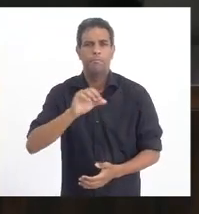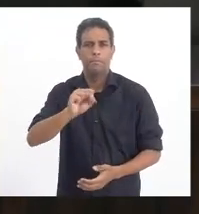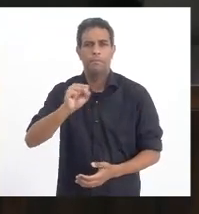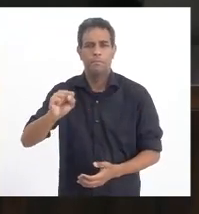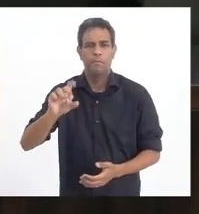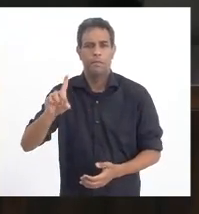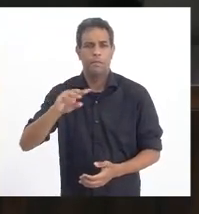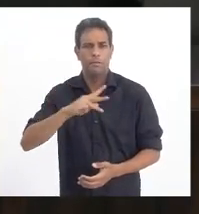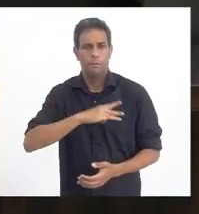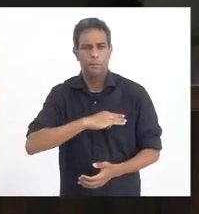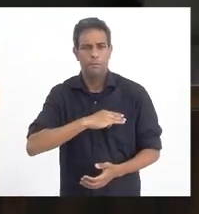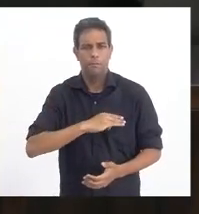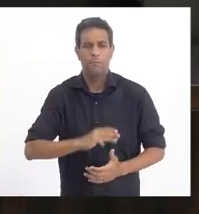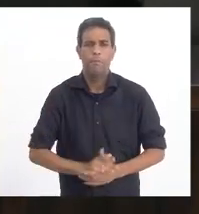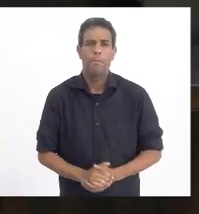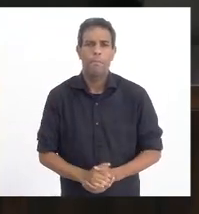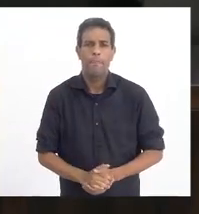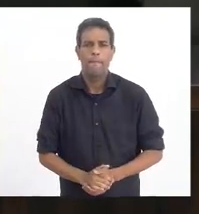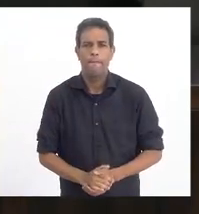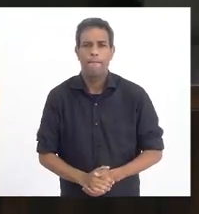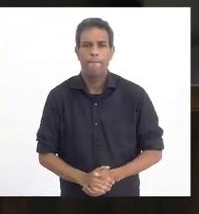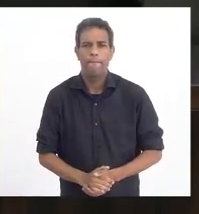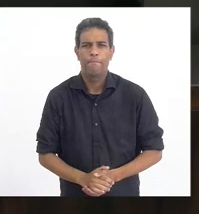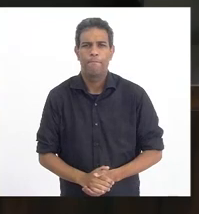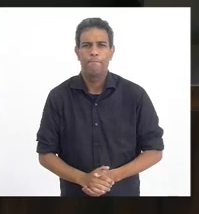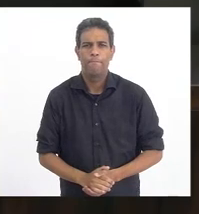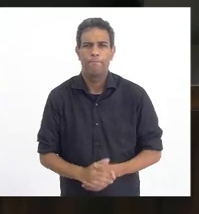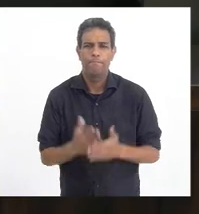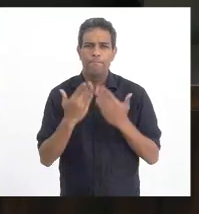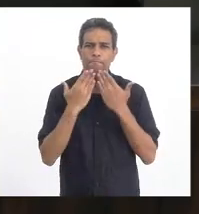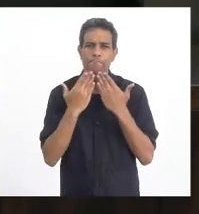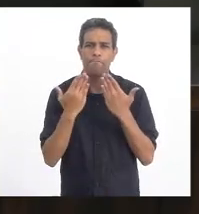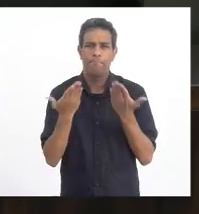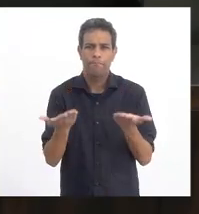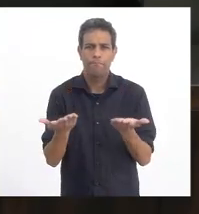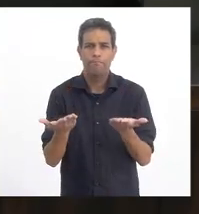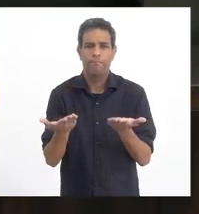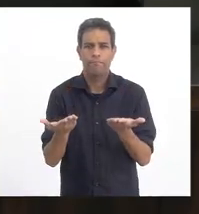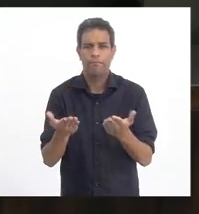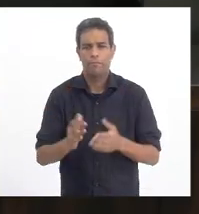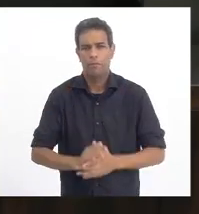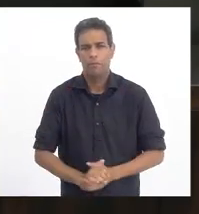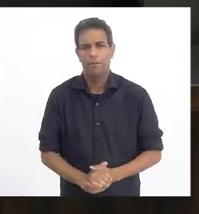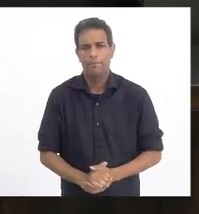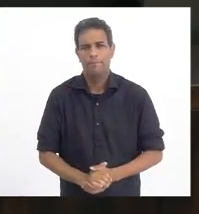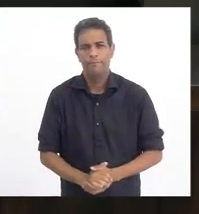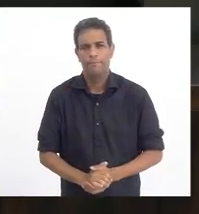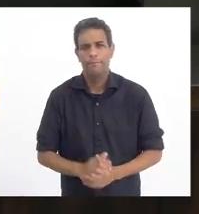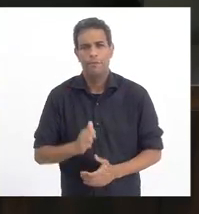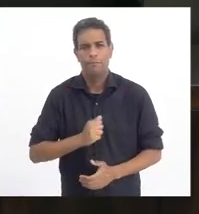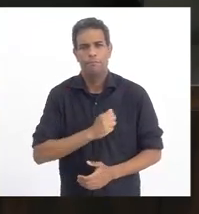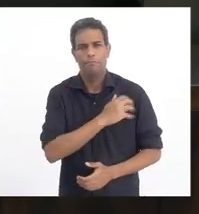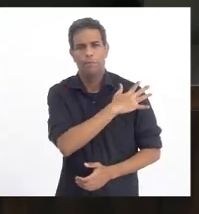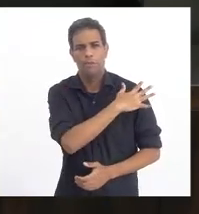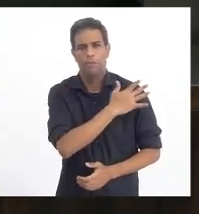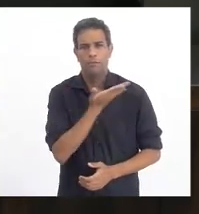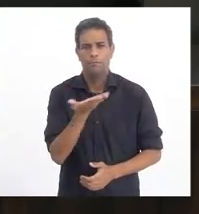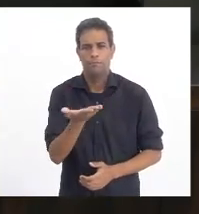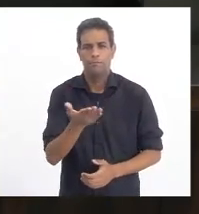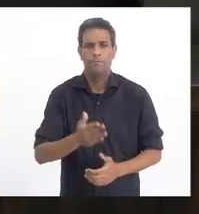SS polícia então para suas considerações o Coronel souber por